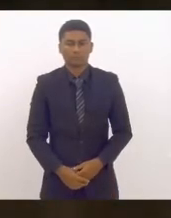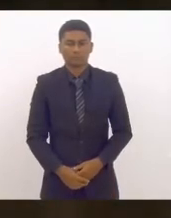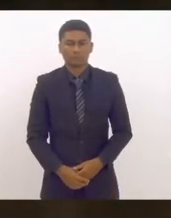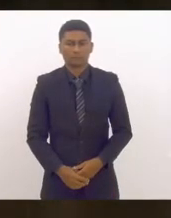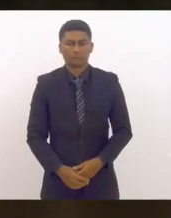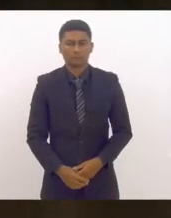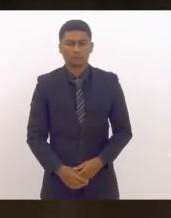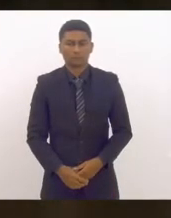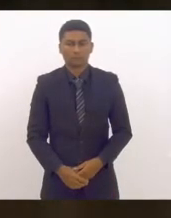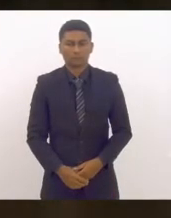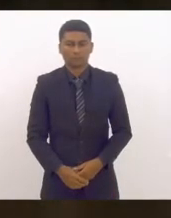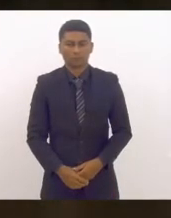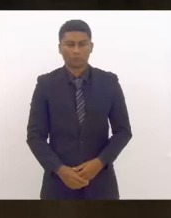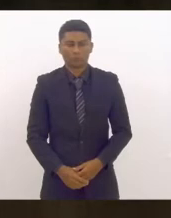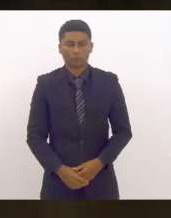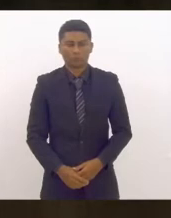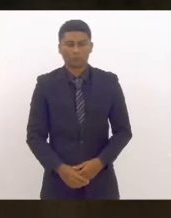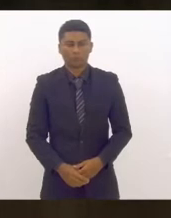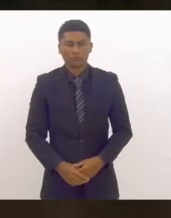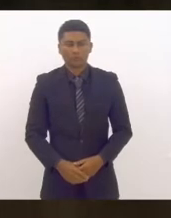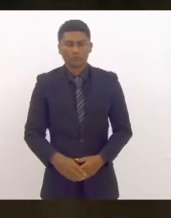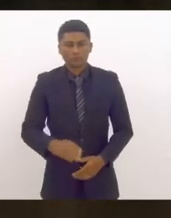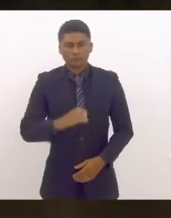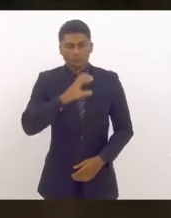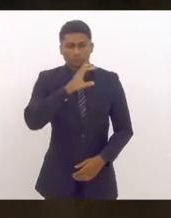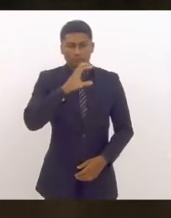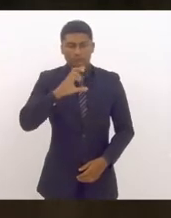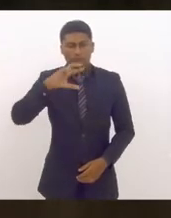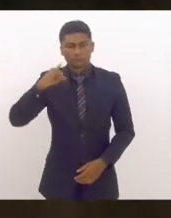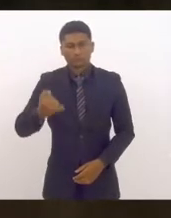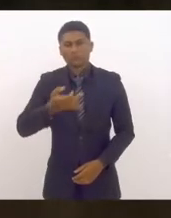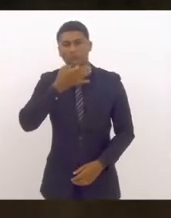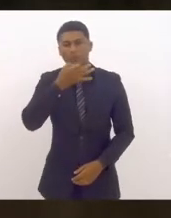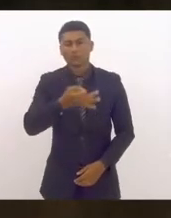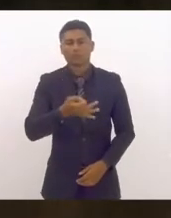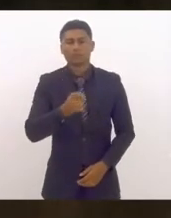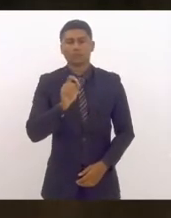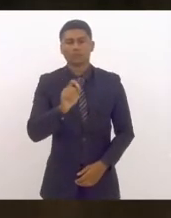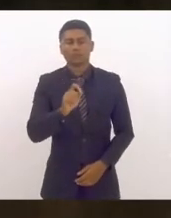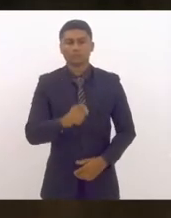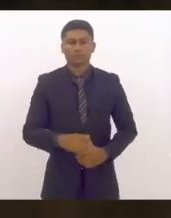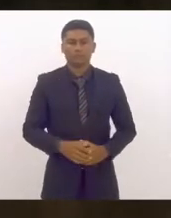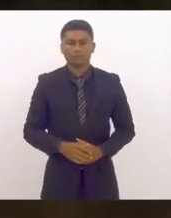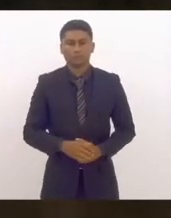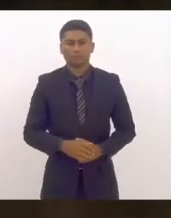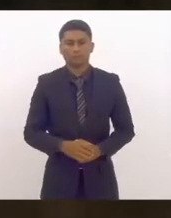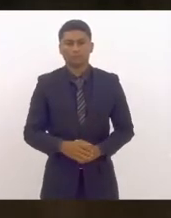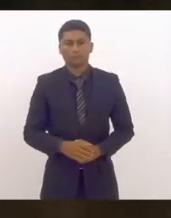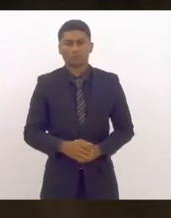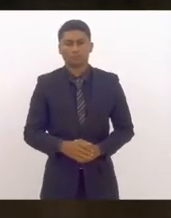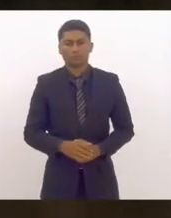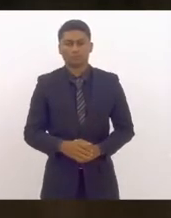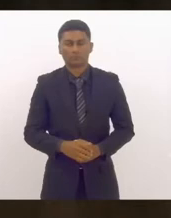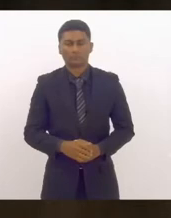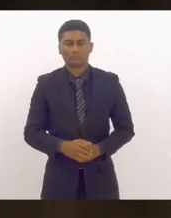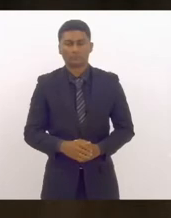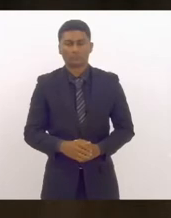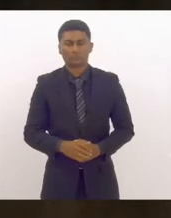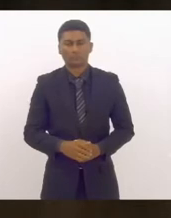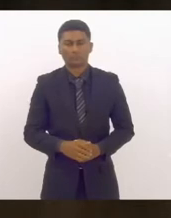o parecer da CCJ, senhor presidente, seria para ir